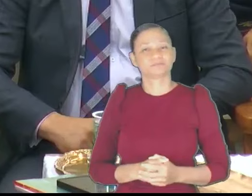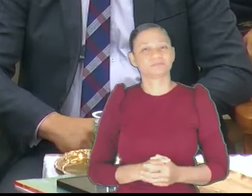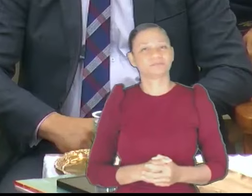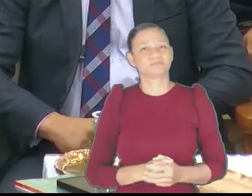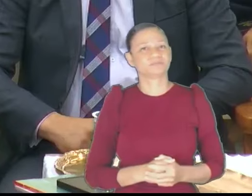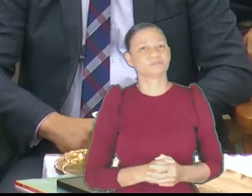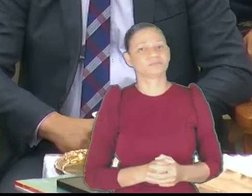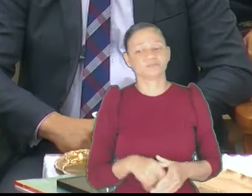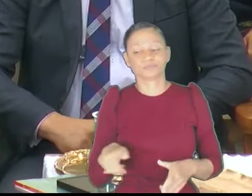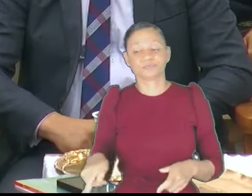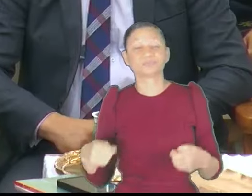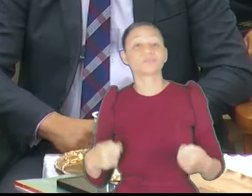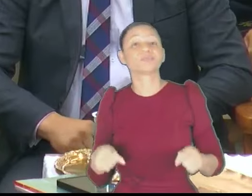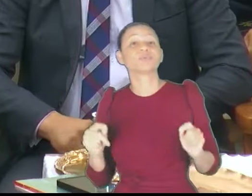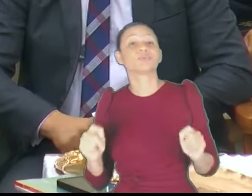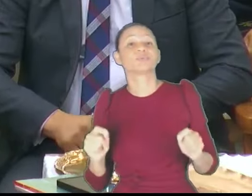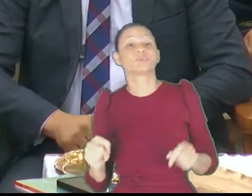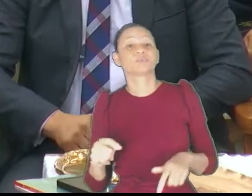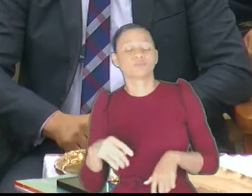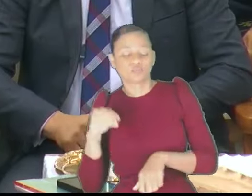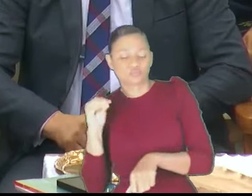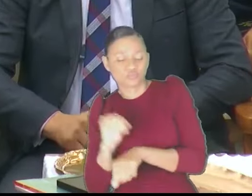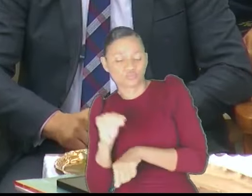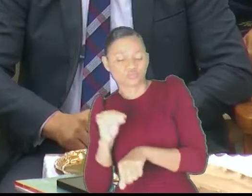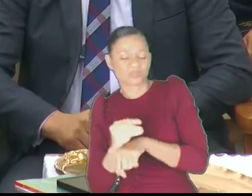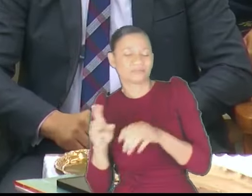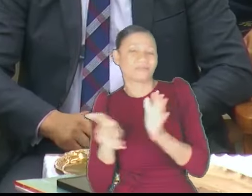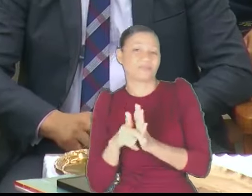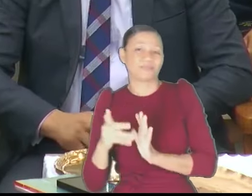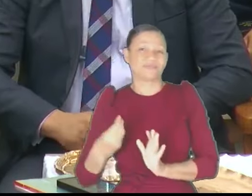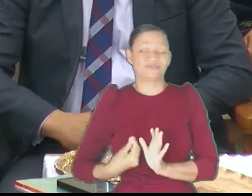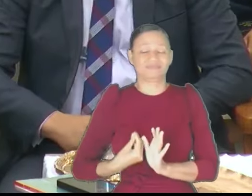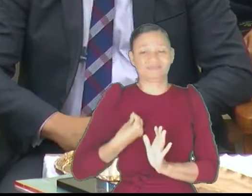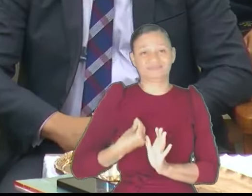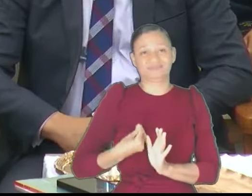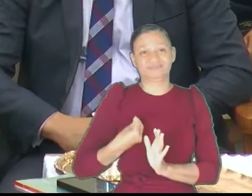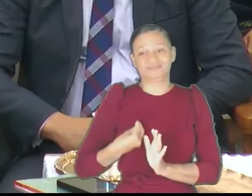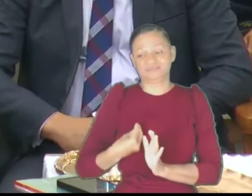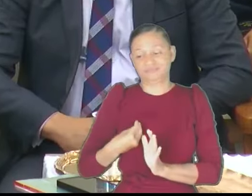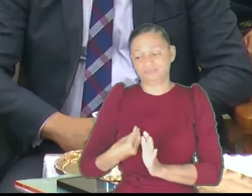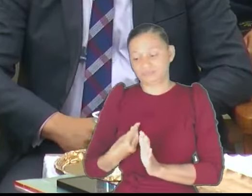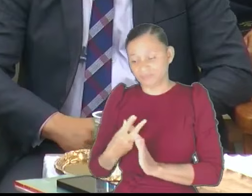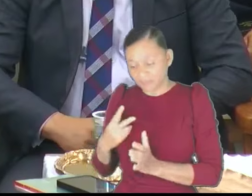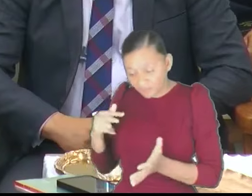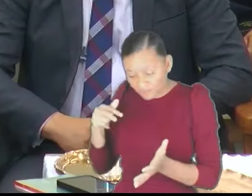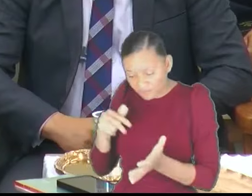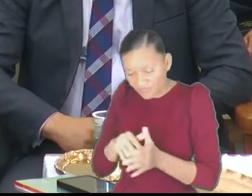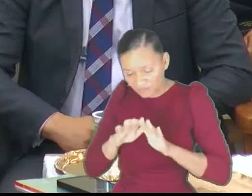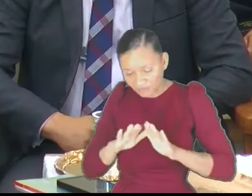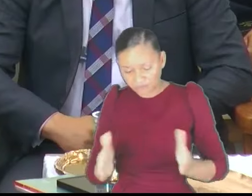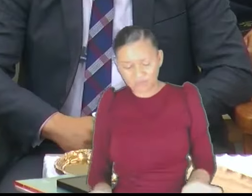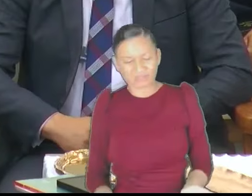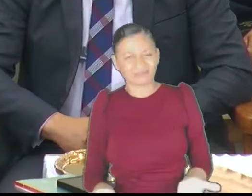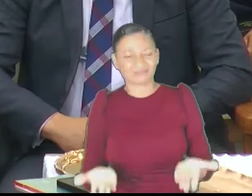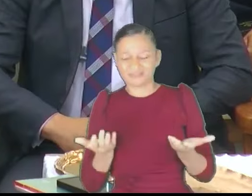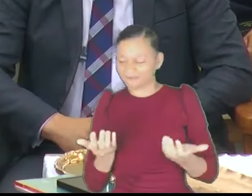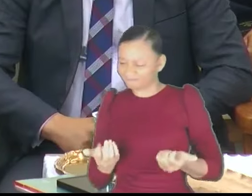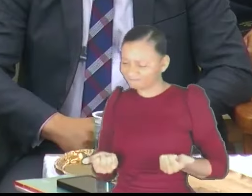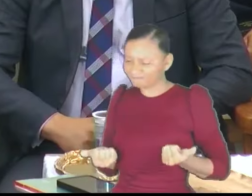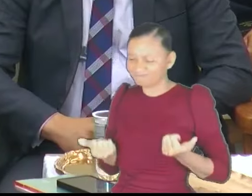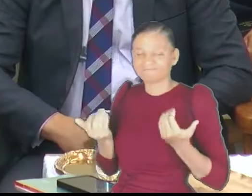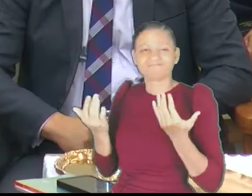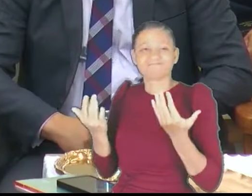O que ela precisa agora? Ela precisa de provisão de vida. Mas quem vem ao altar, o altar vai a ele.